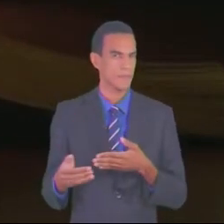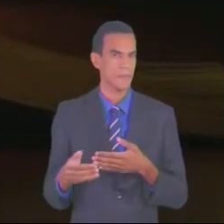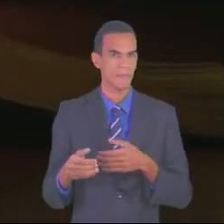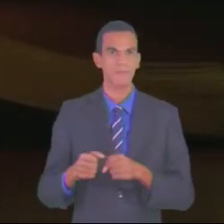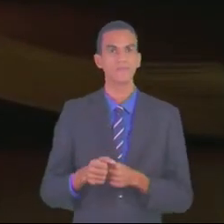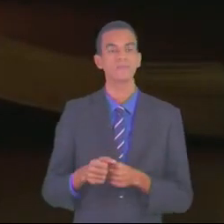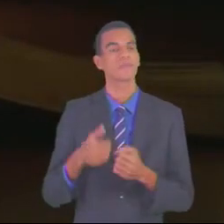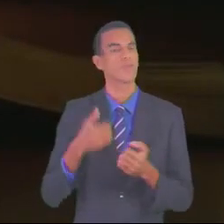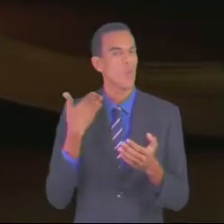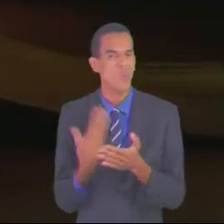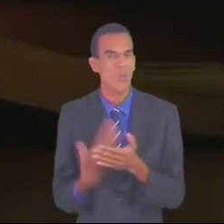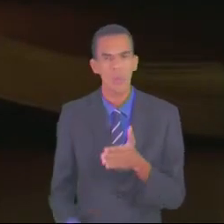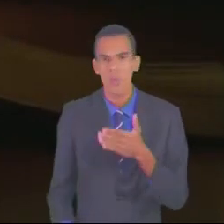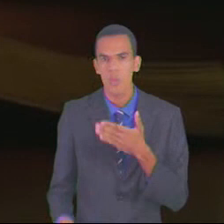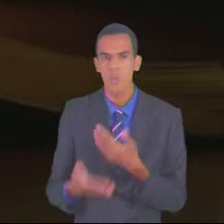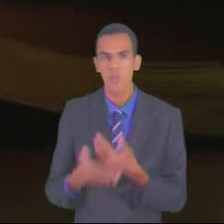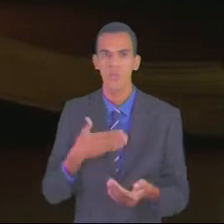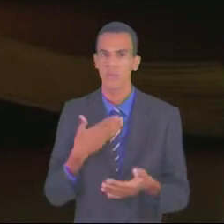de qualquer